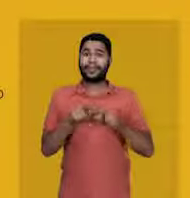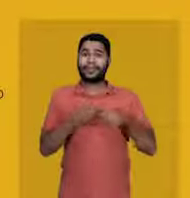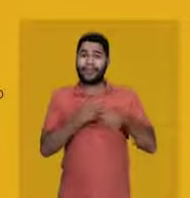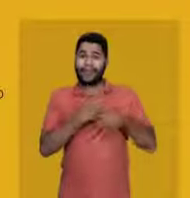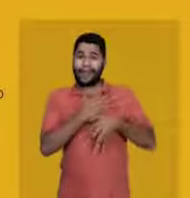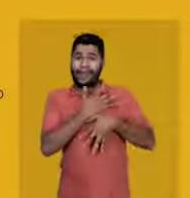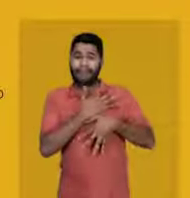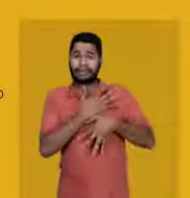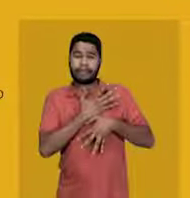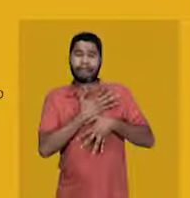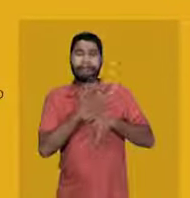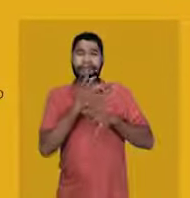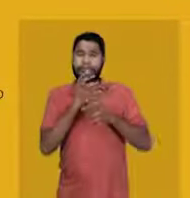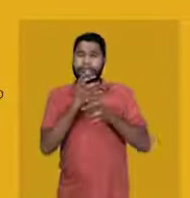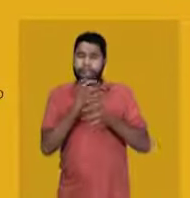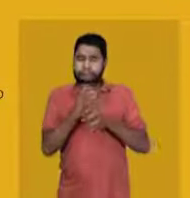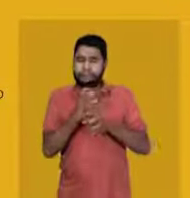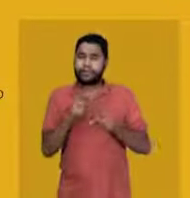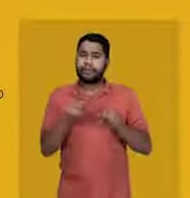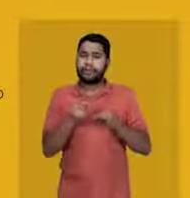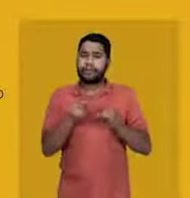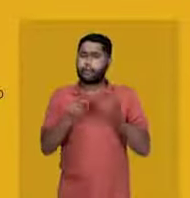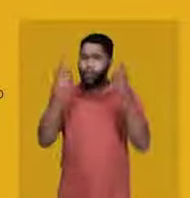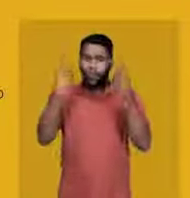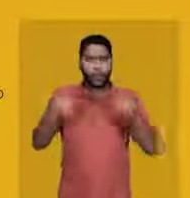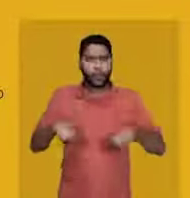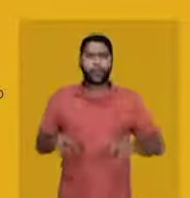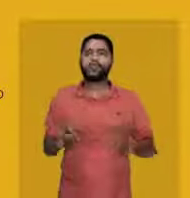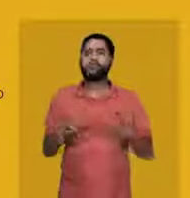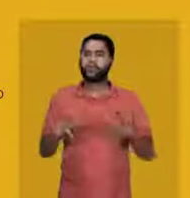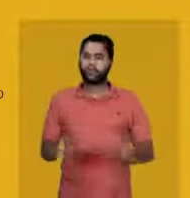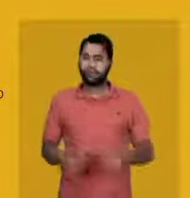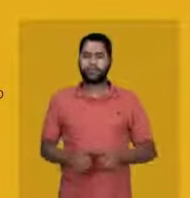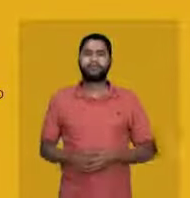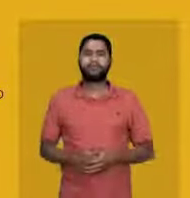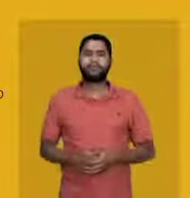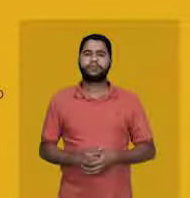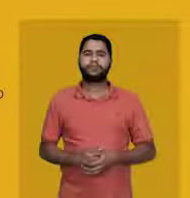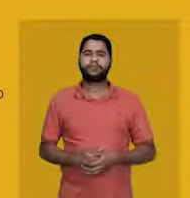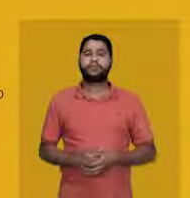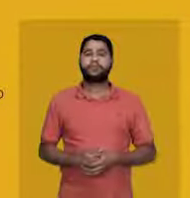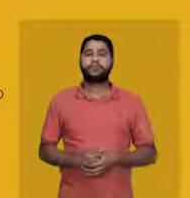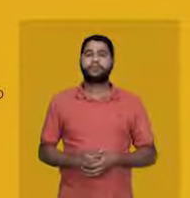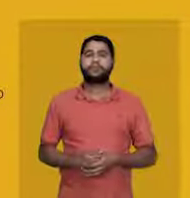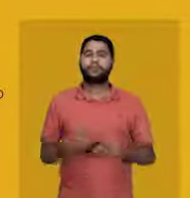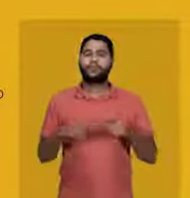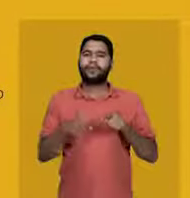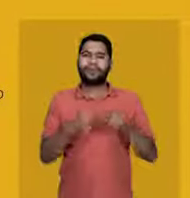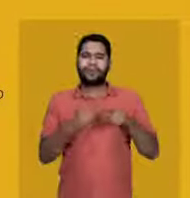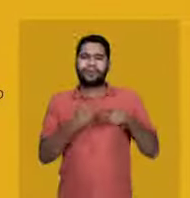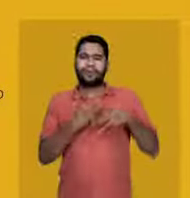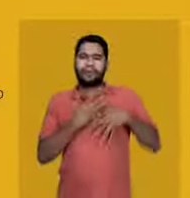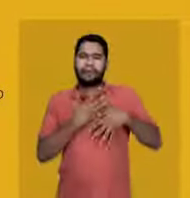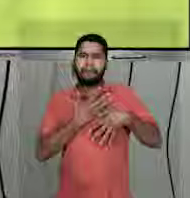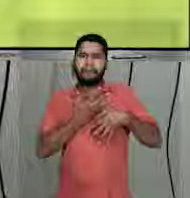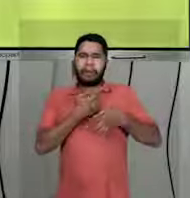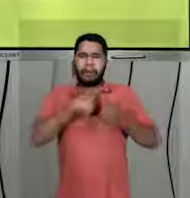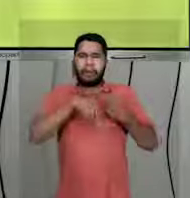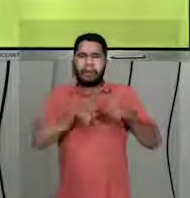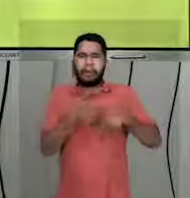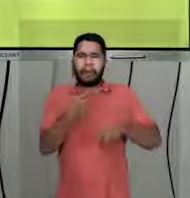aí vai estar alta em todos os lugares do corpo, né? Pode estar no olho também, que os vasinhos eles vão ramificando, né? Próximo